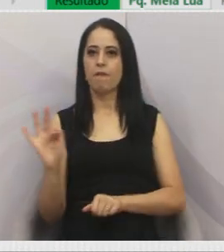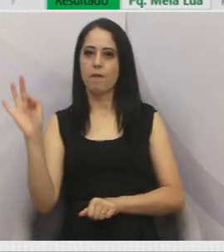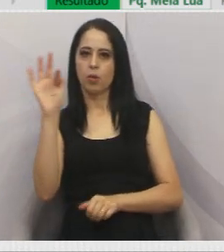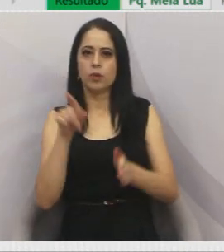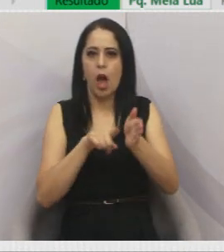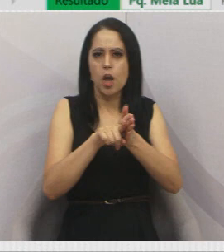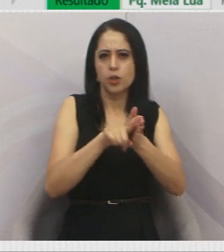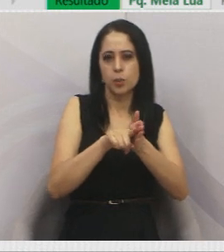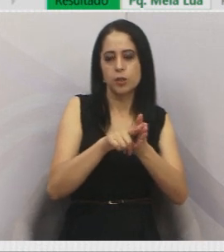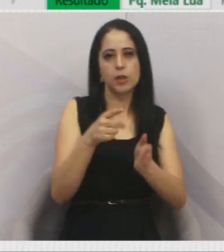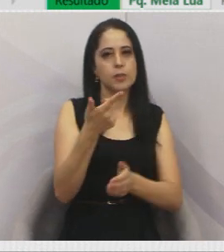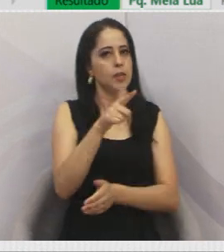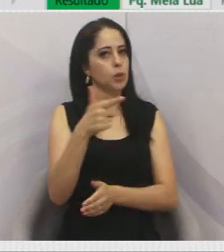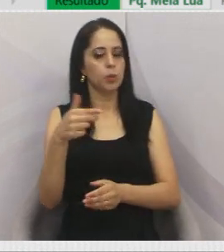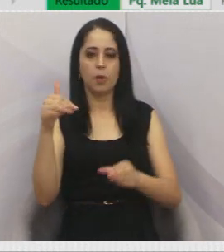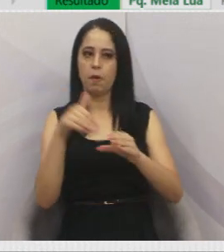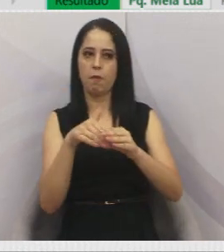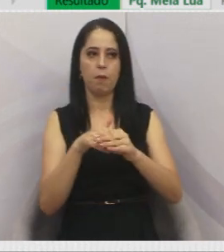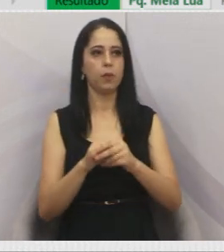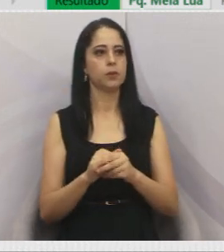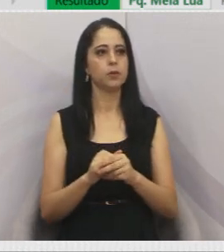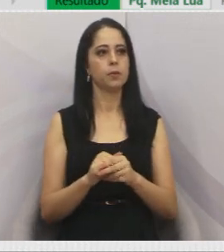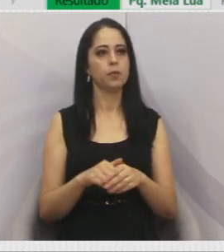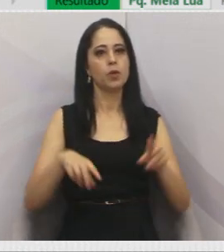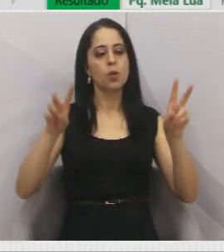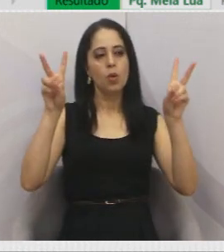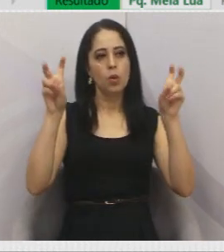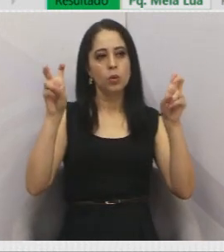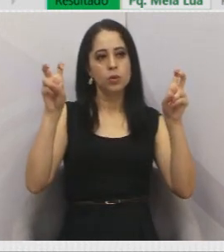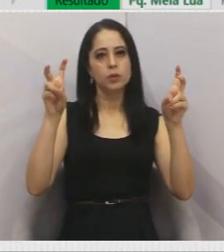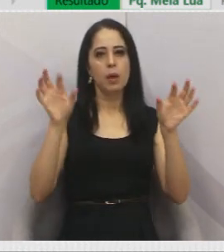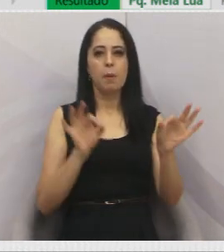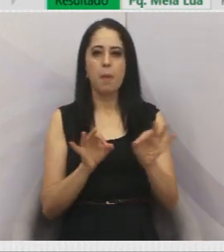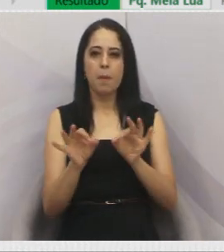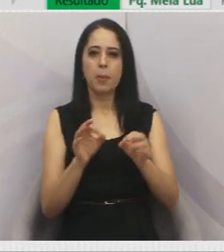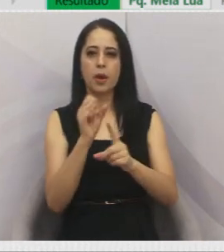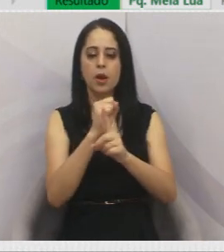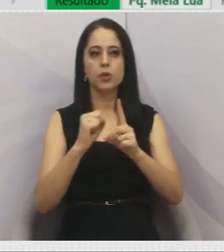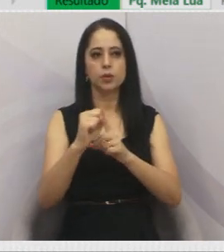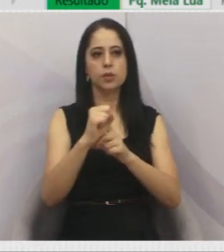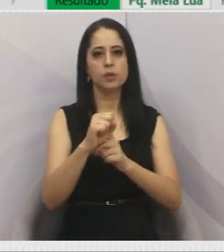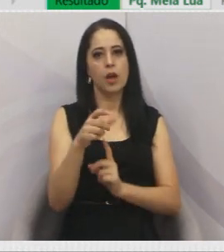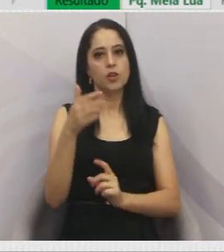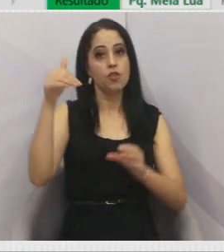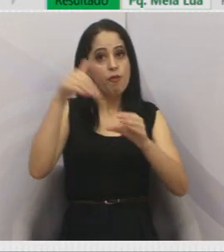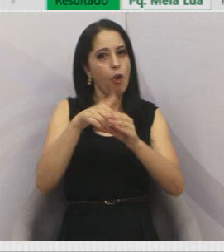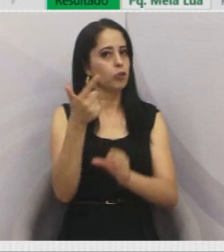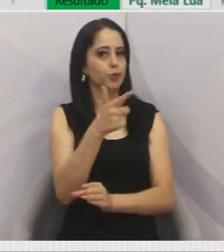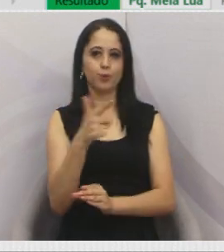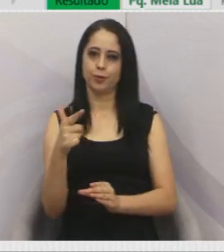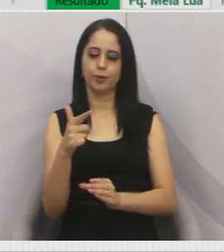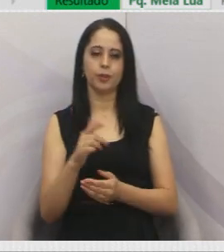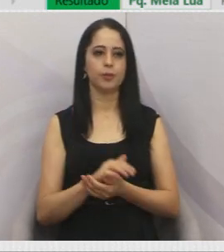em branco. Segmento organização da sociedade civil, voto em branco.